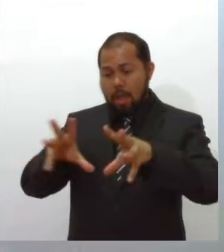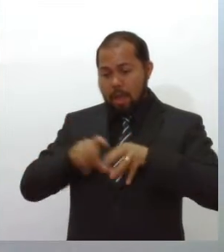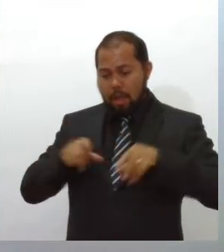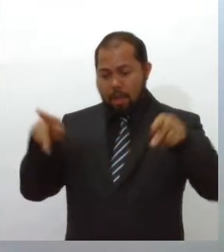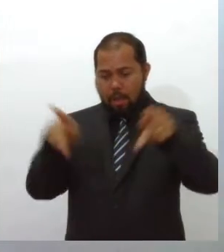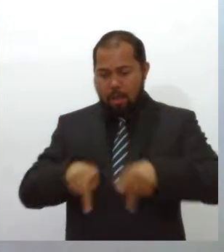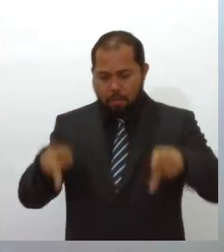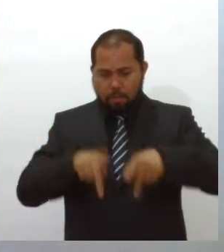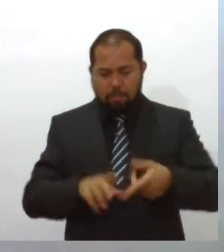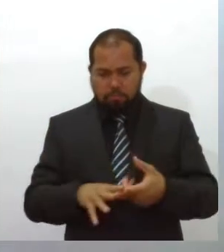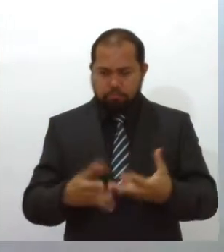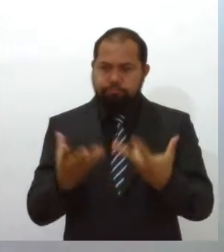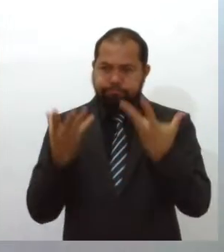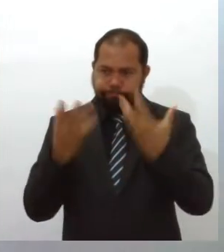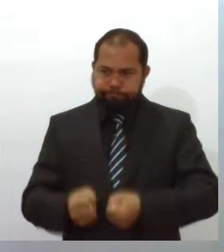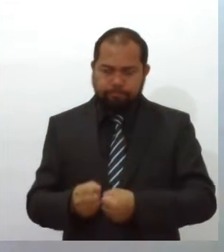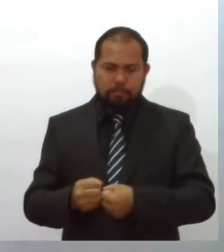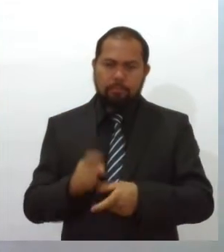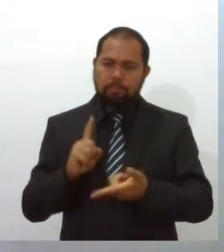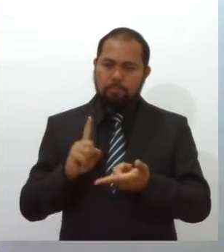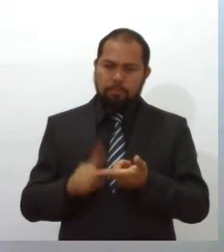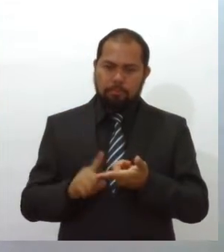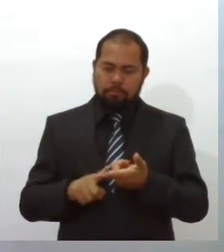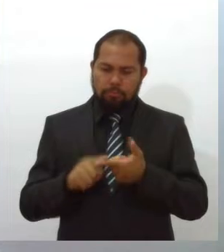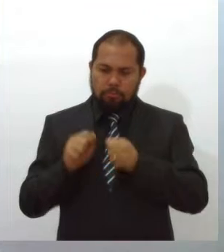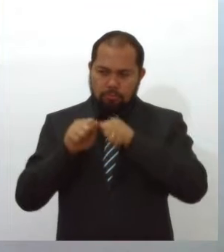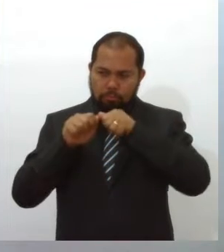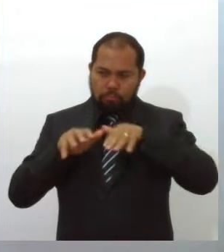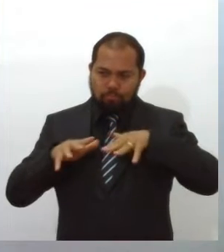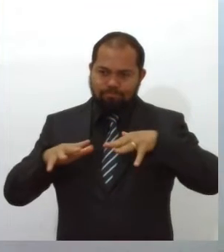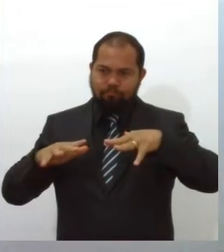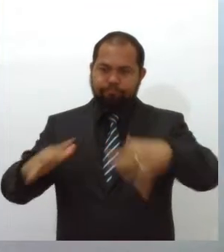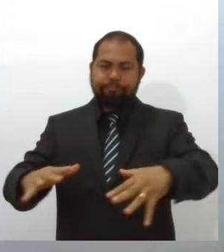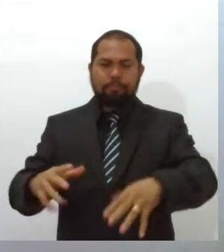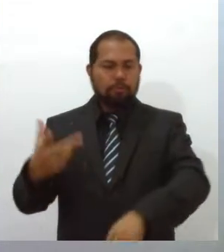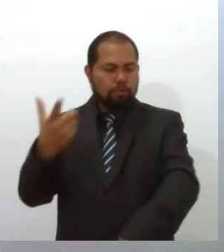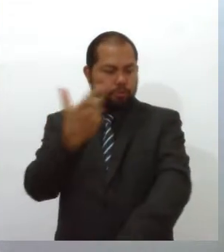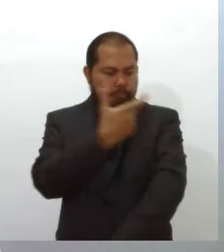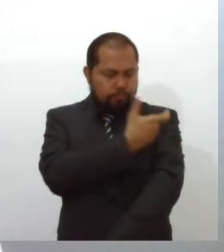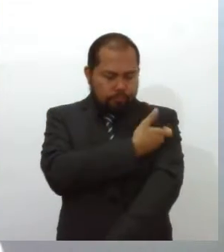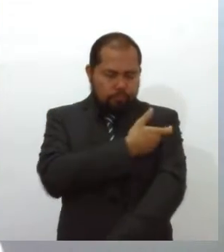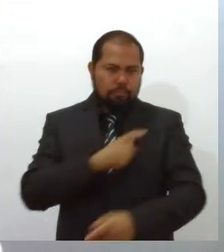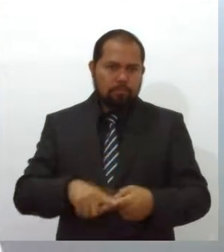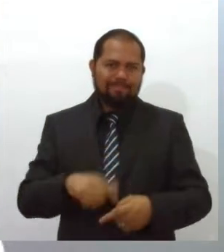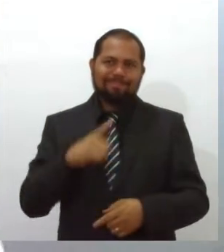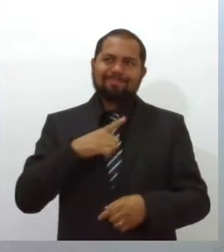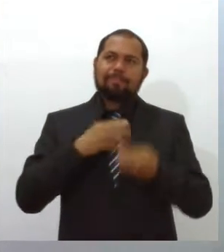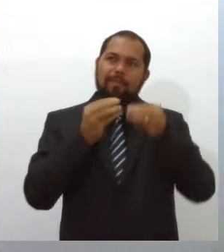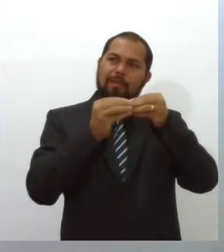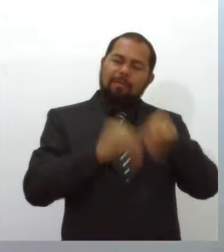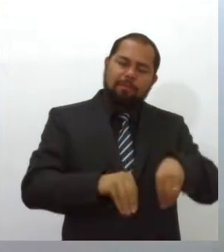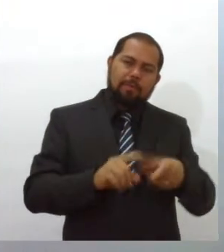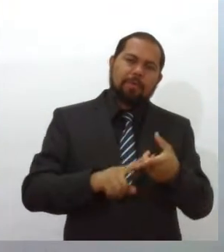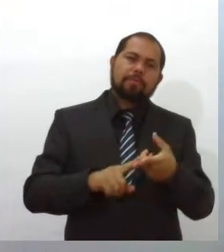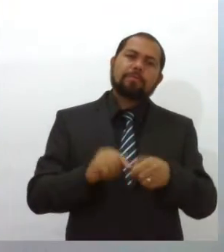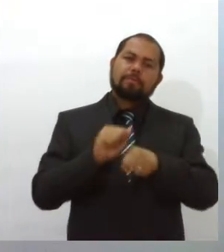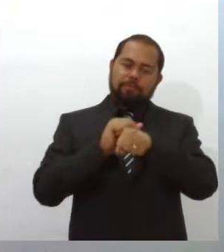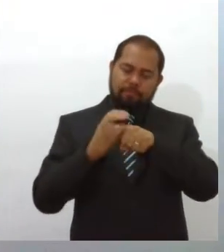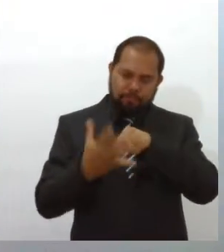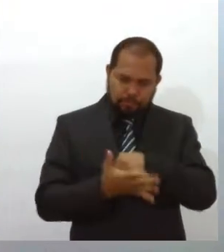uma maior cobertura vacinal. Nós tivemos um prejuízo grande com a pandemia e estamos